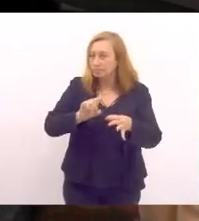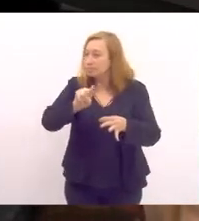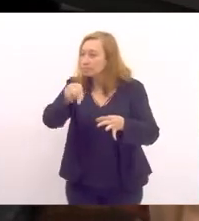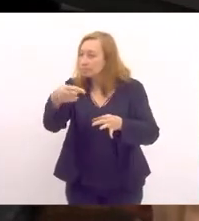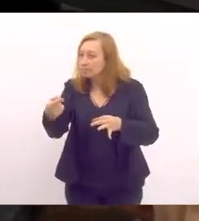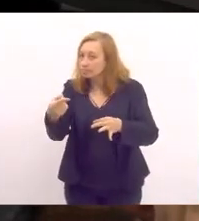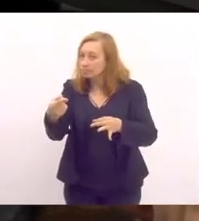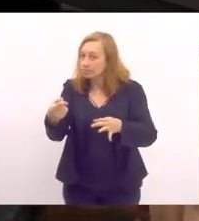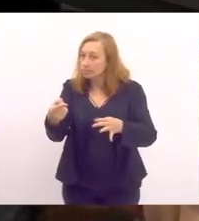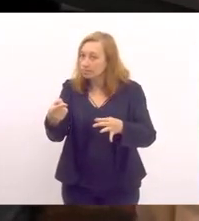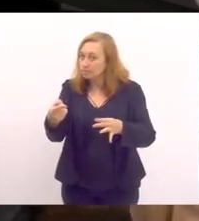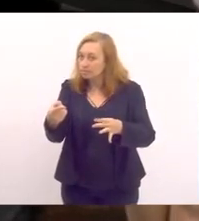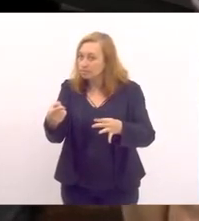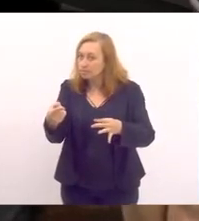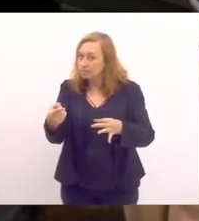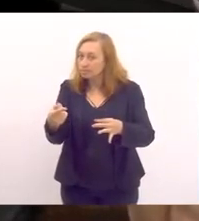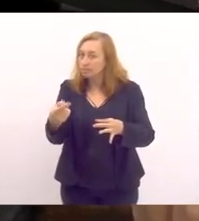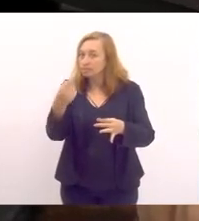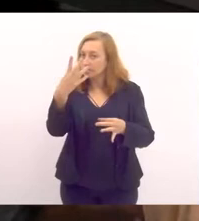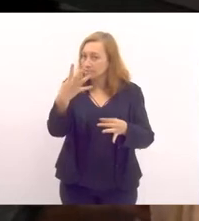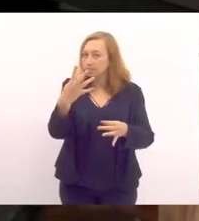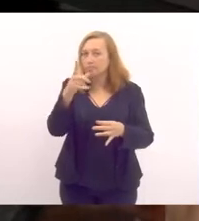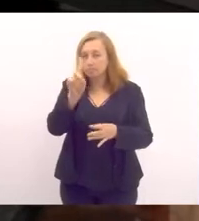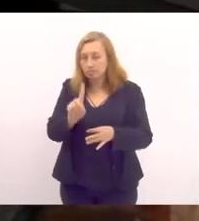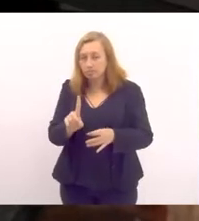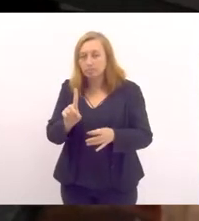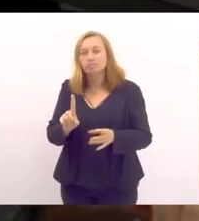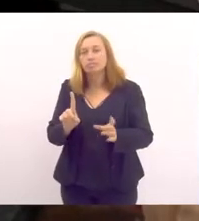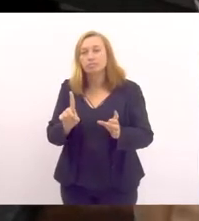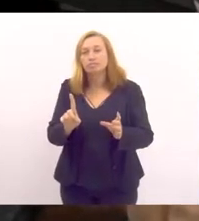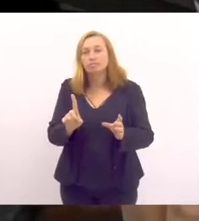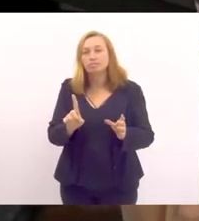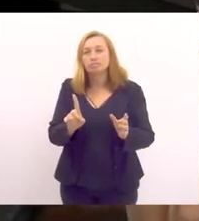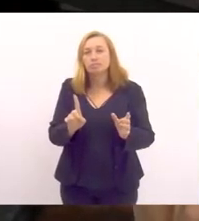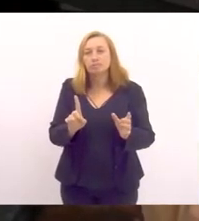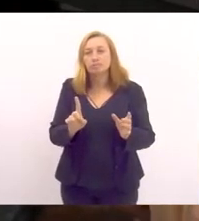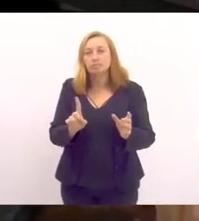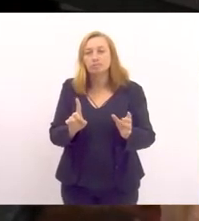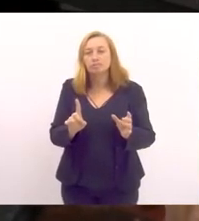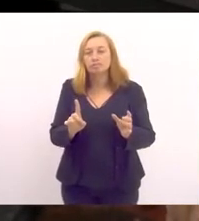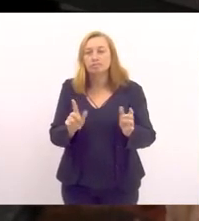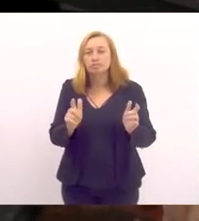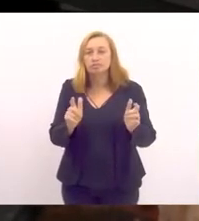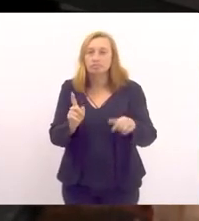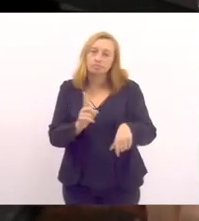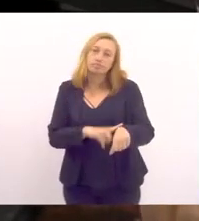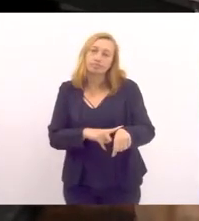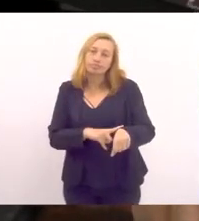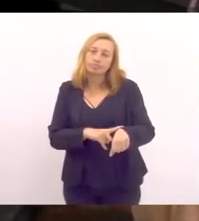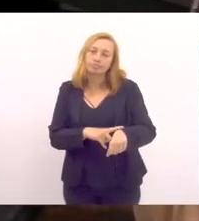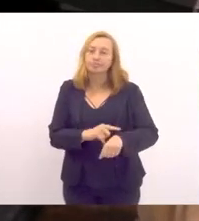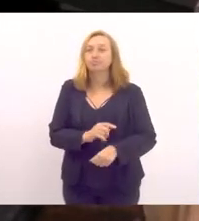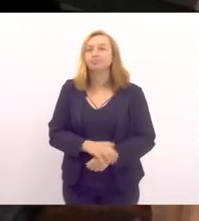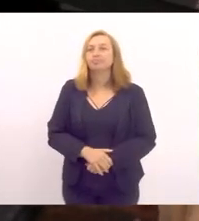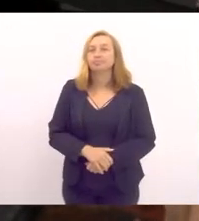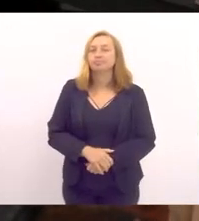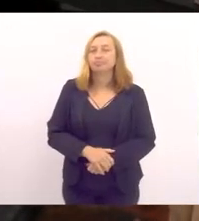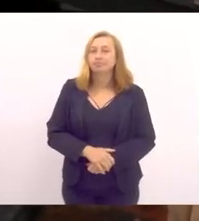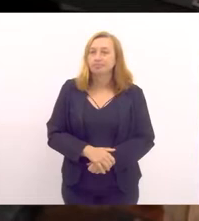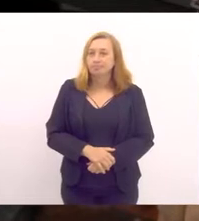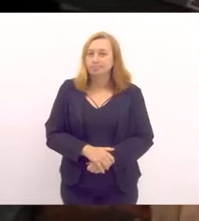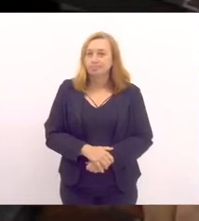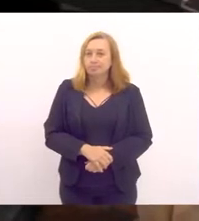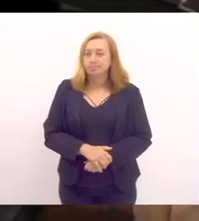outras quatro diretorias naquele samba do